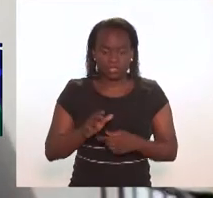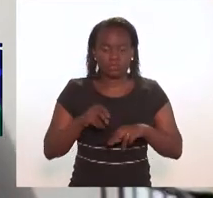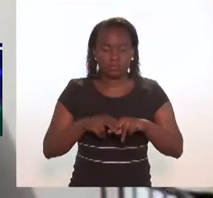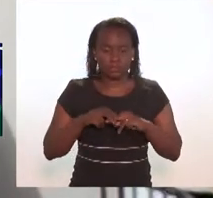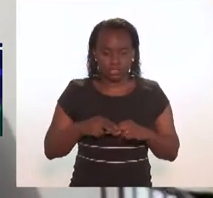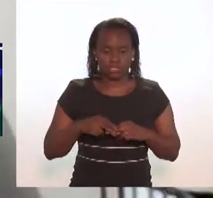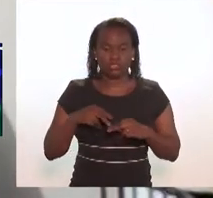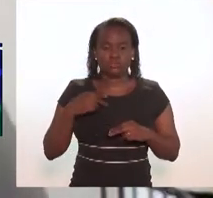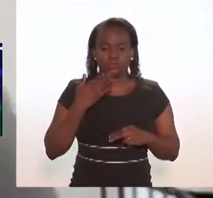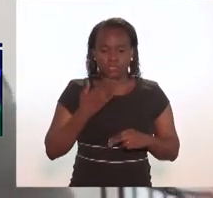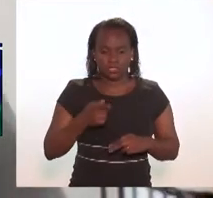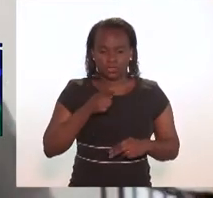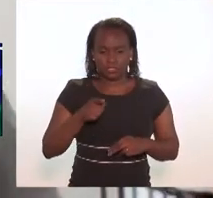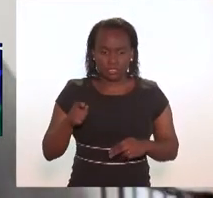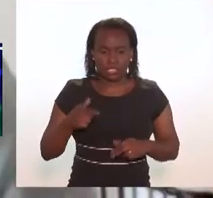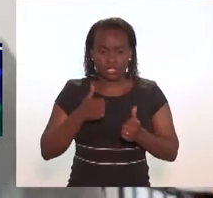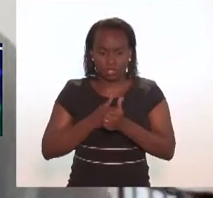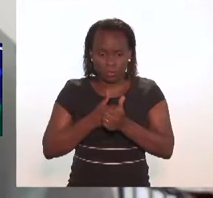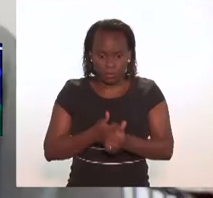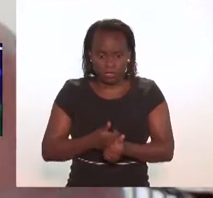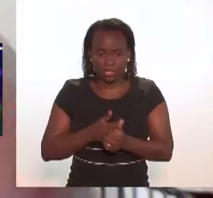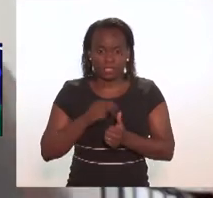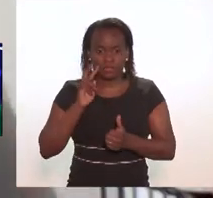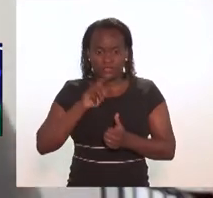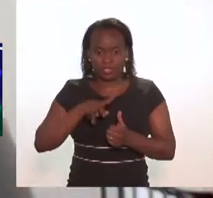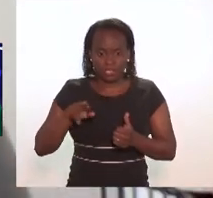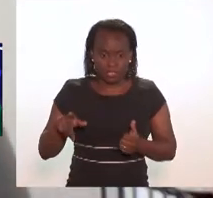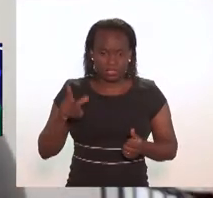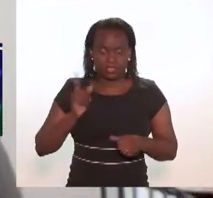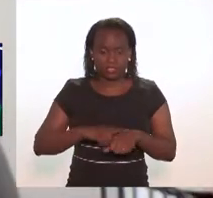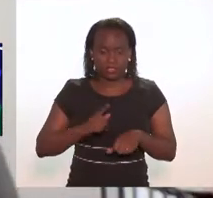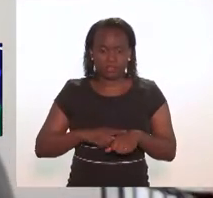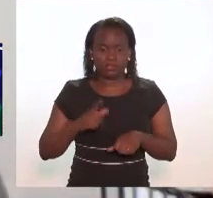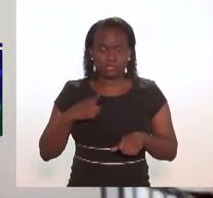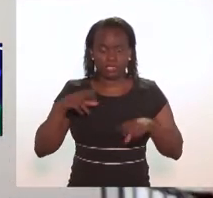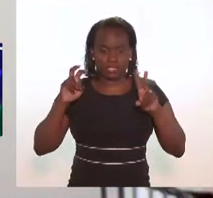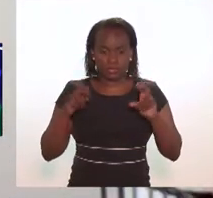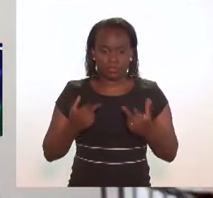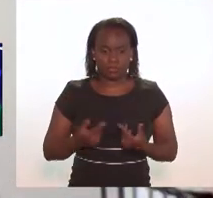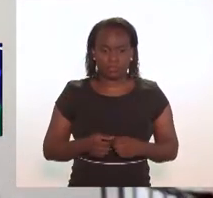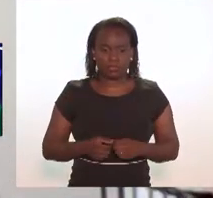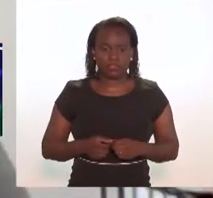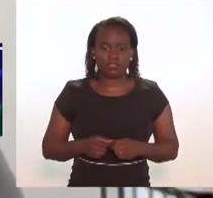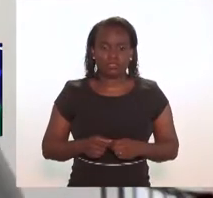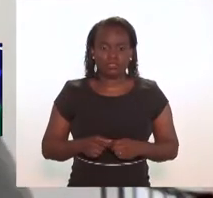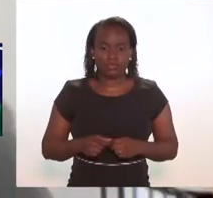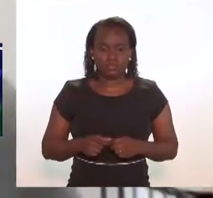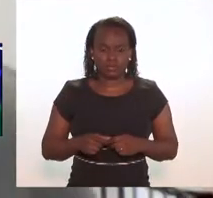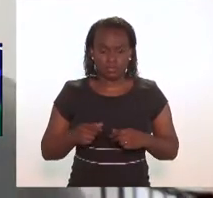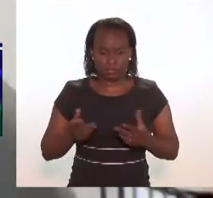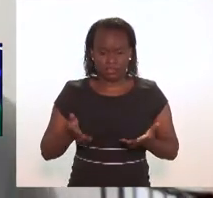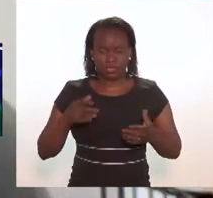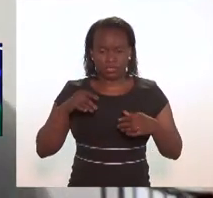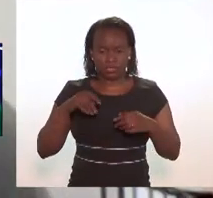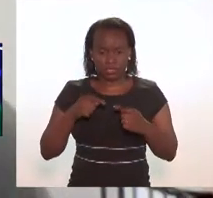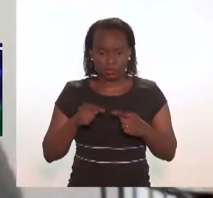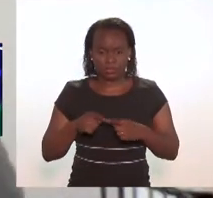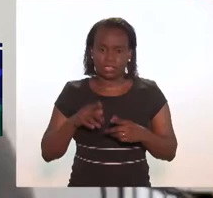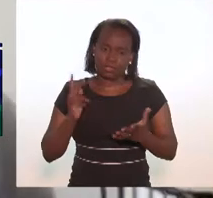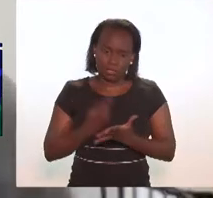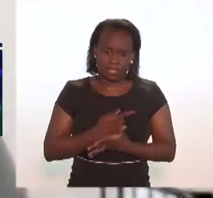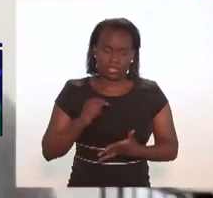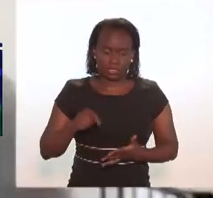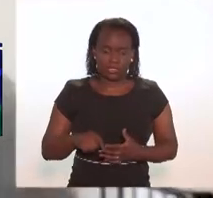que é difícil para vossa excelência acompanhar quando vários de nós tentam se inscrever ao mesmo tempo. E aí a gente tem que insistir. Isso acontece às